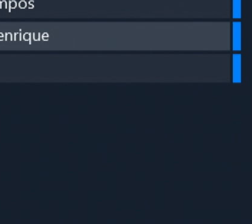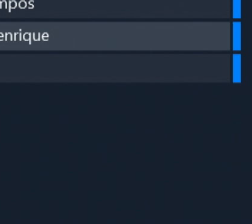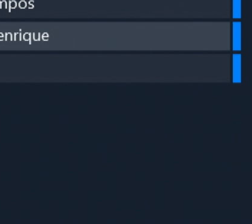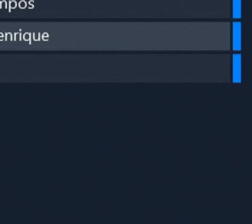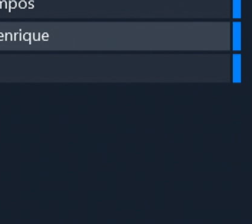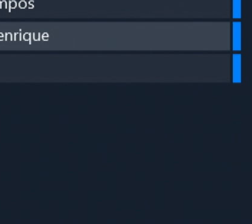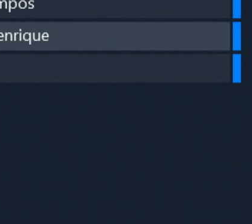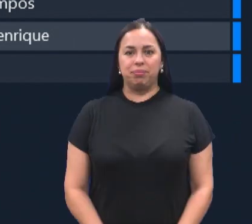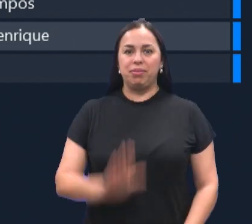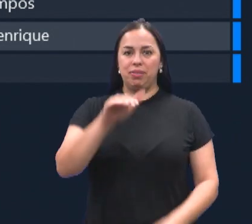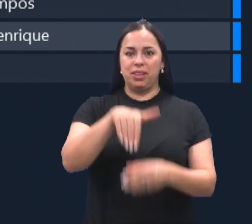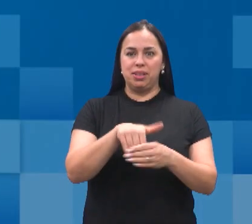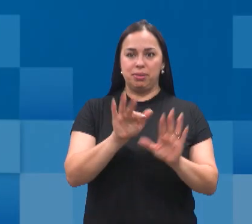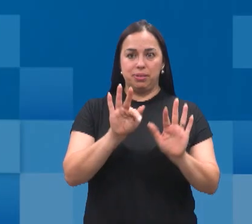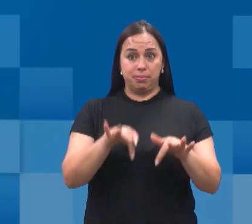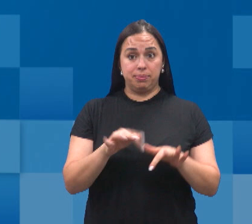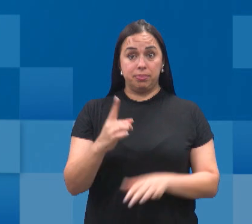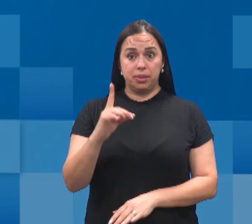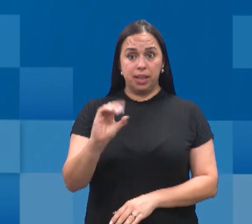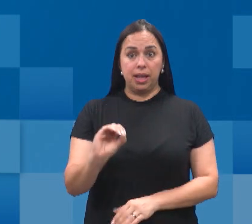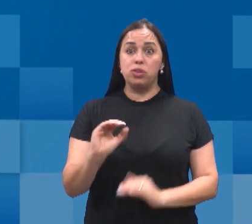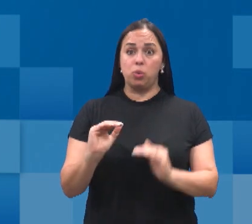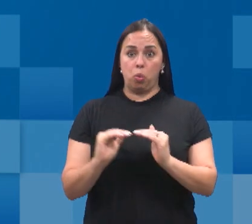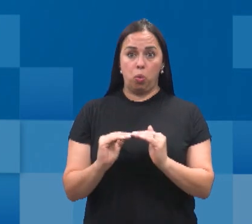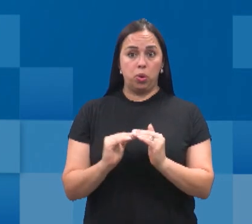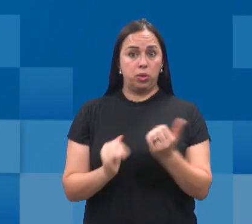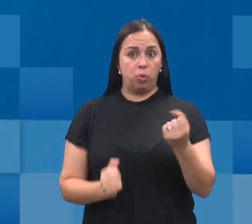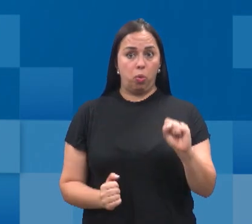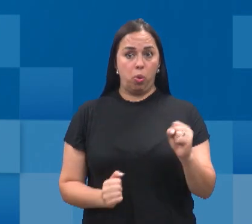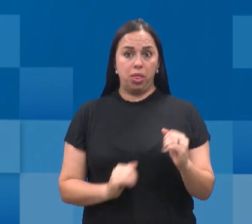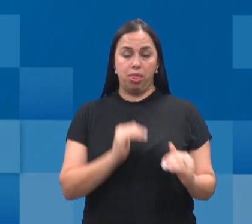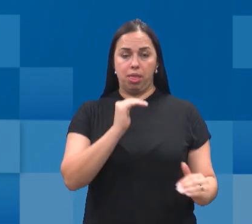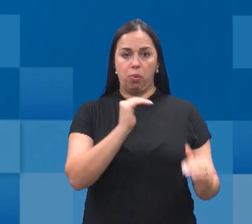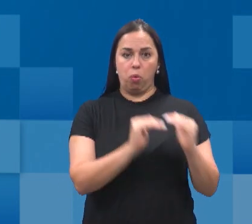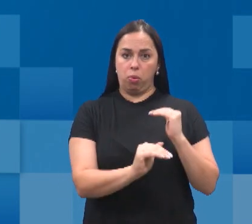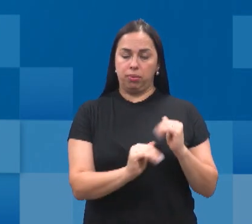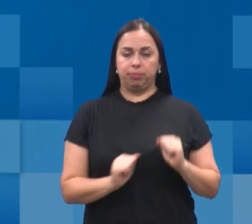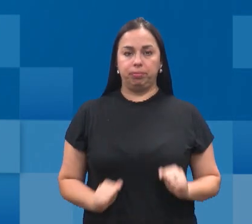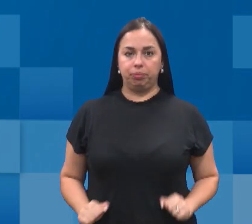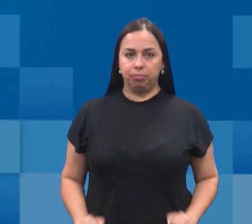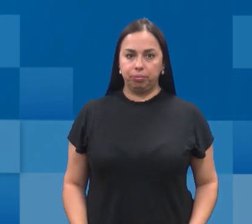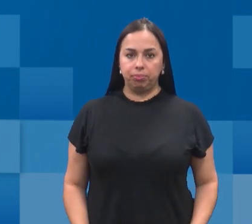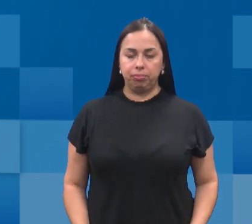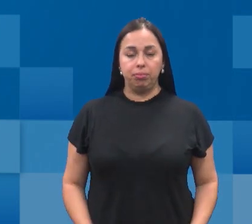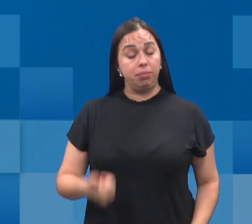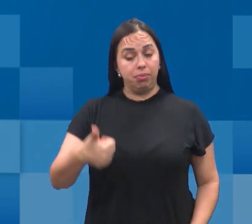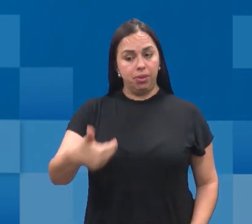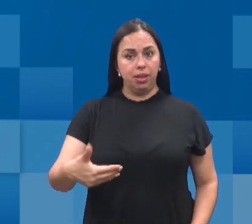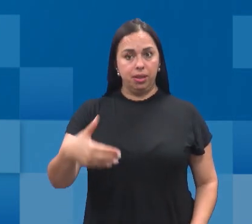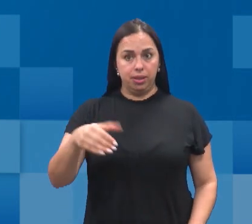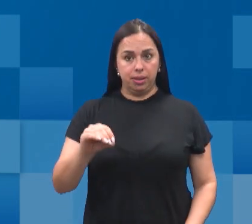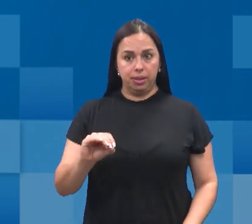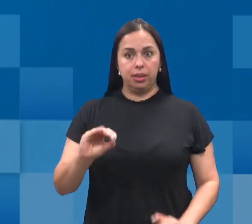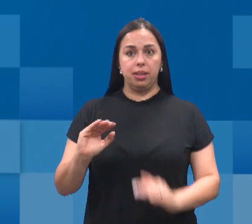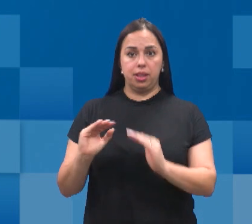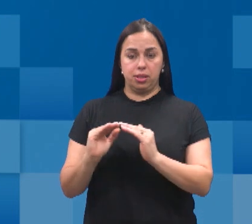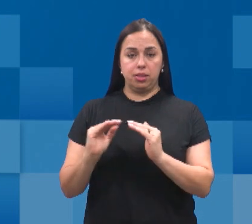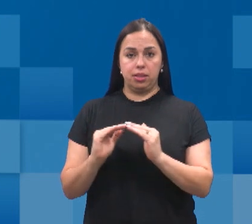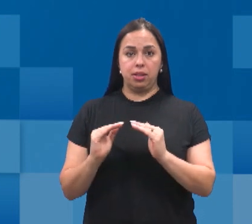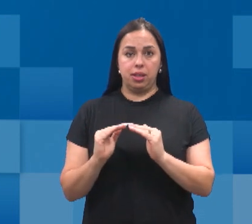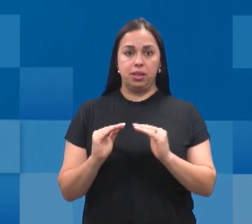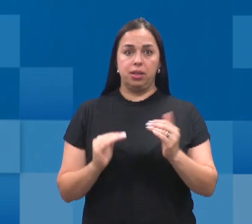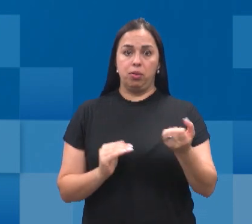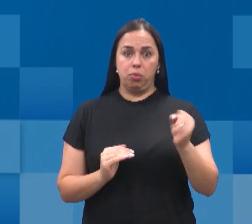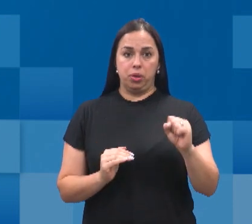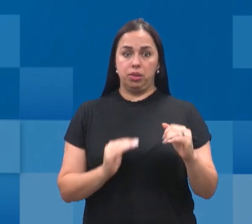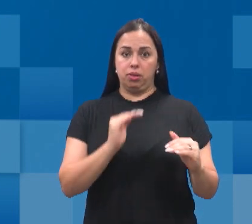Encerrada a votação. 10 votos favoráveis, 8 votos contrários. 10 votos favoráveis, 10 votos contrários, o